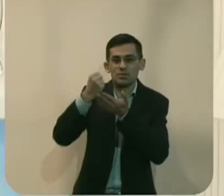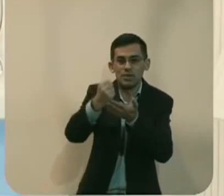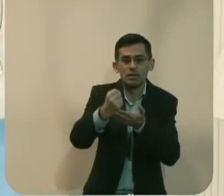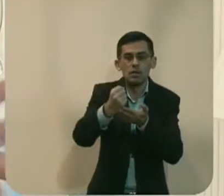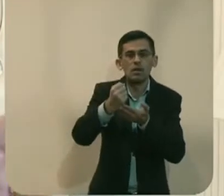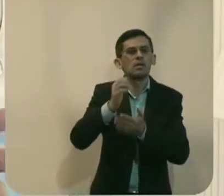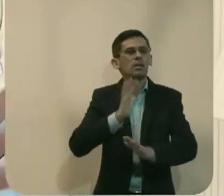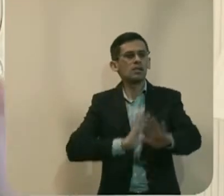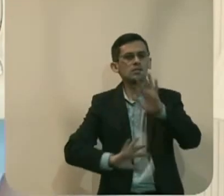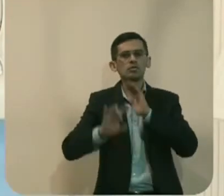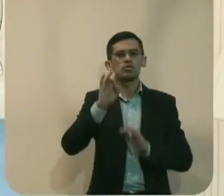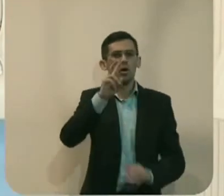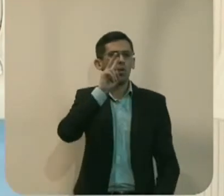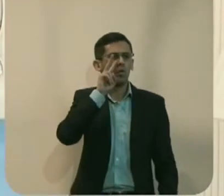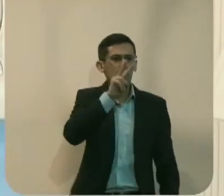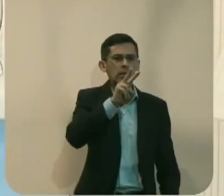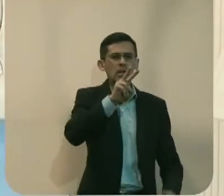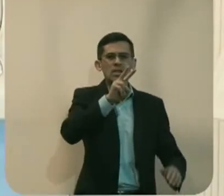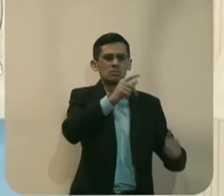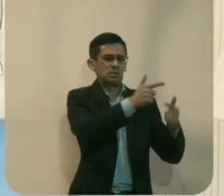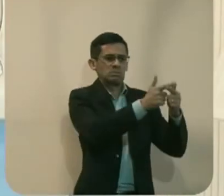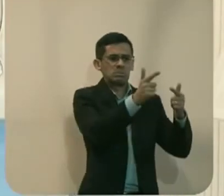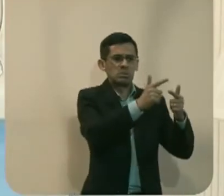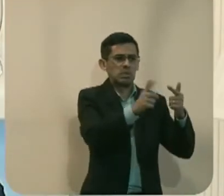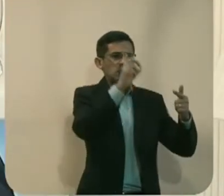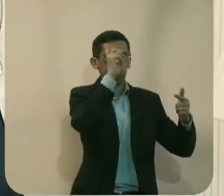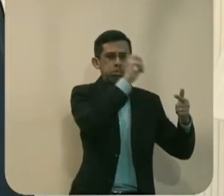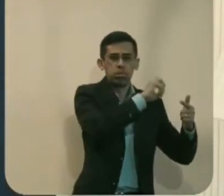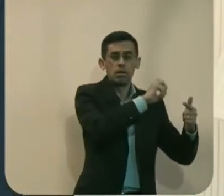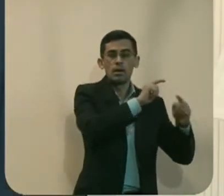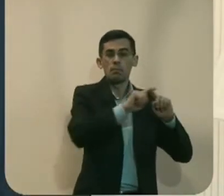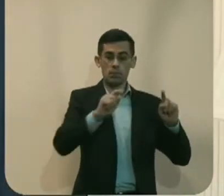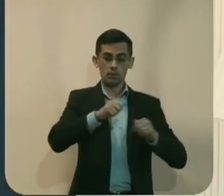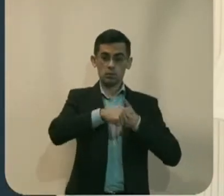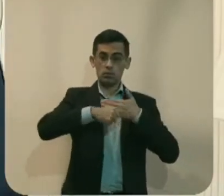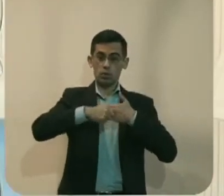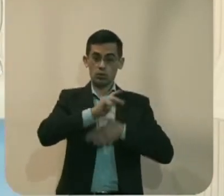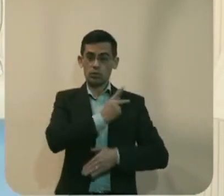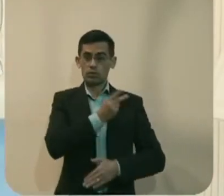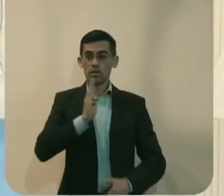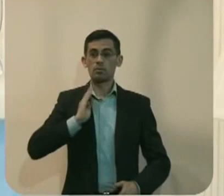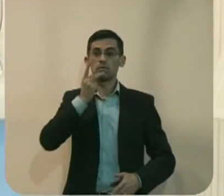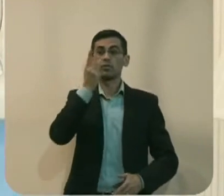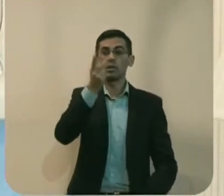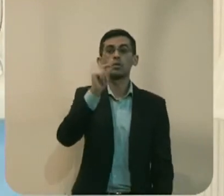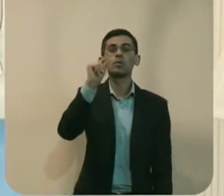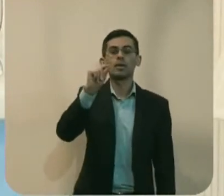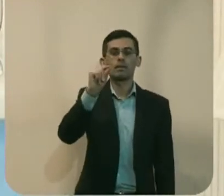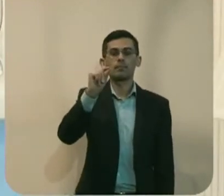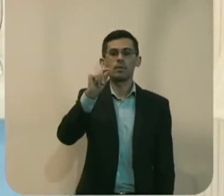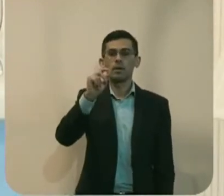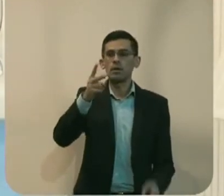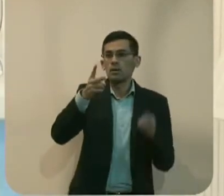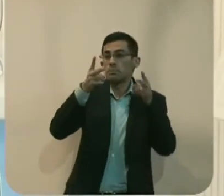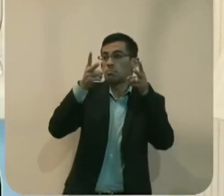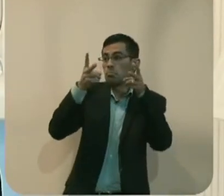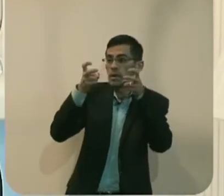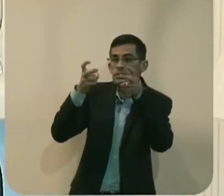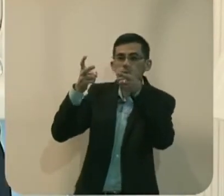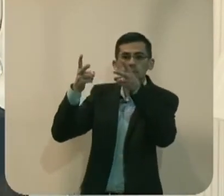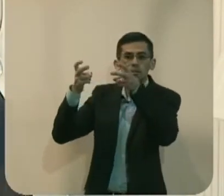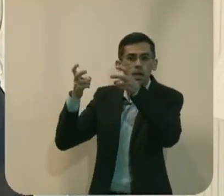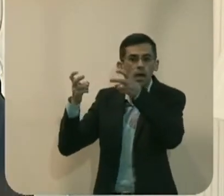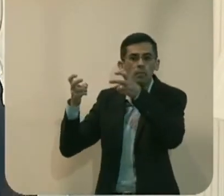e às vezes a gente só está olhando para a desgraça. E o que o autor de Hebreus está dizendo é o seguinte: olha,